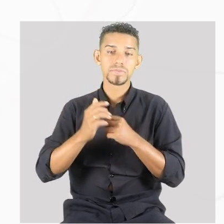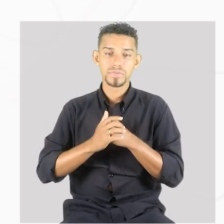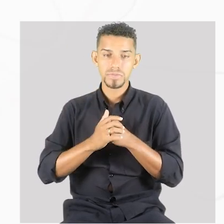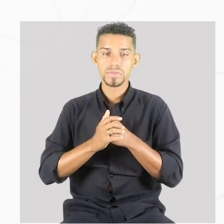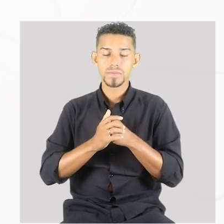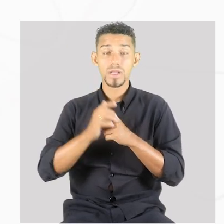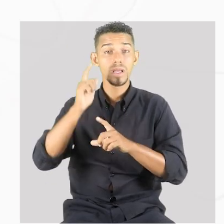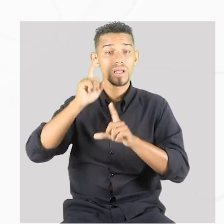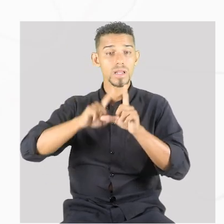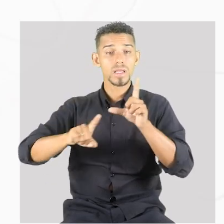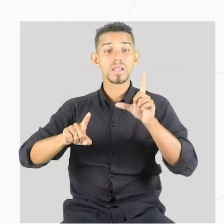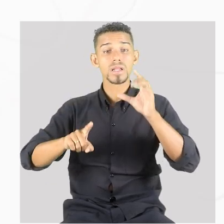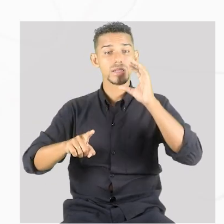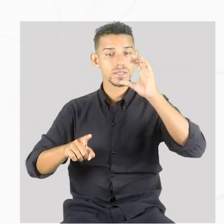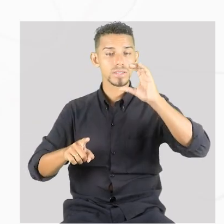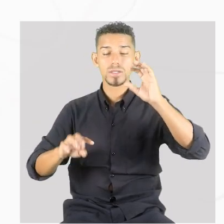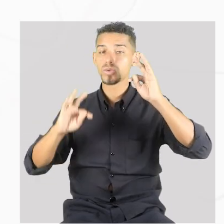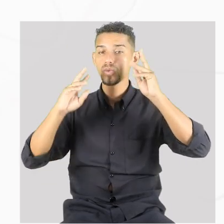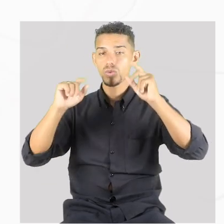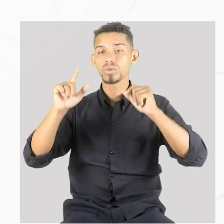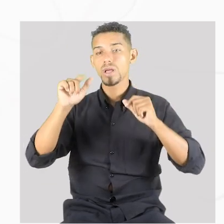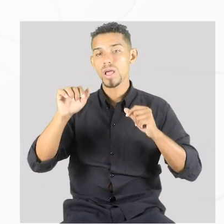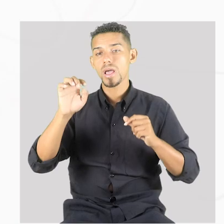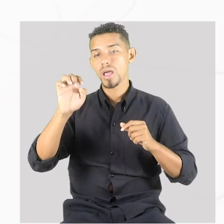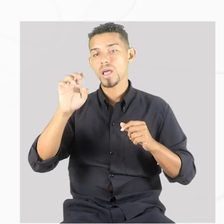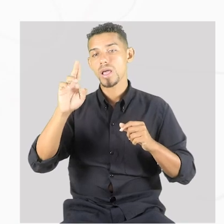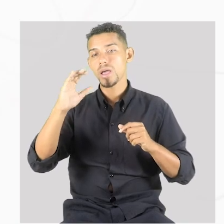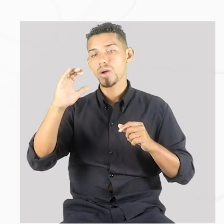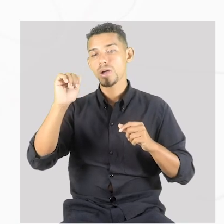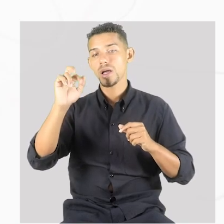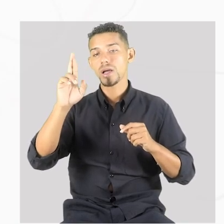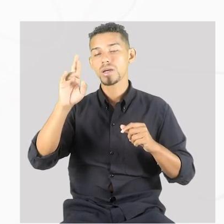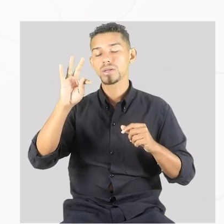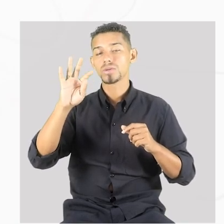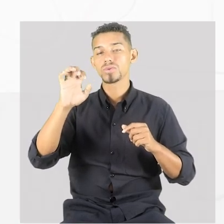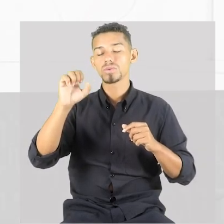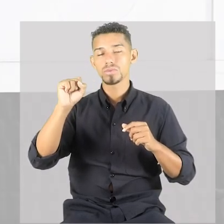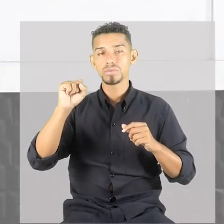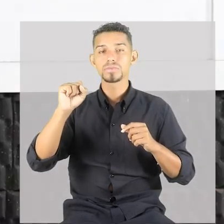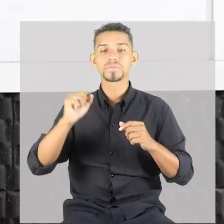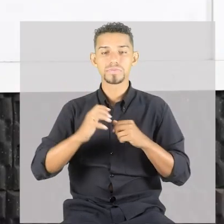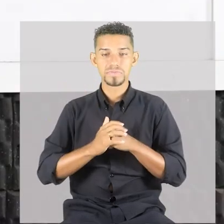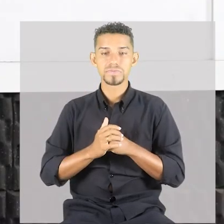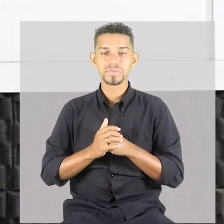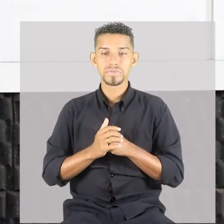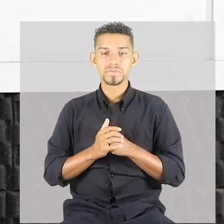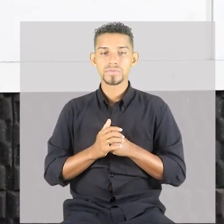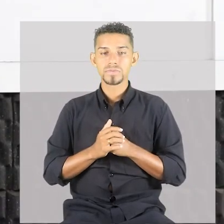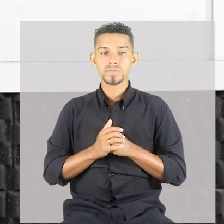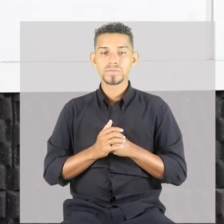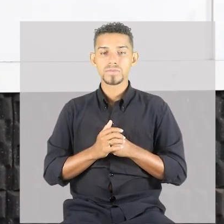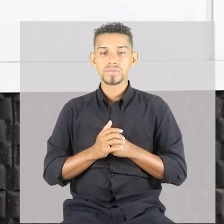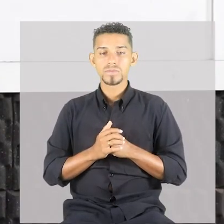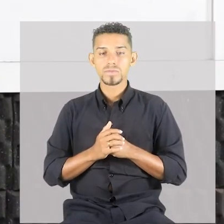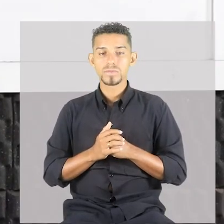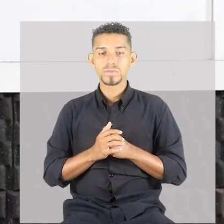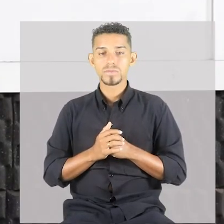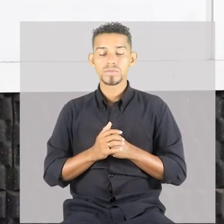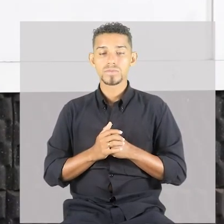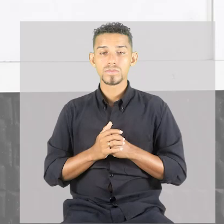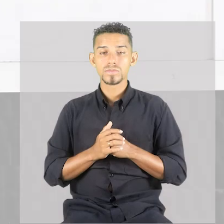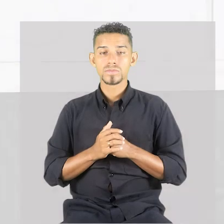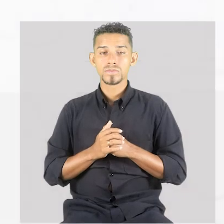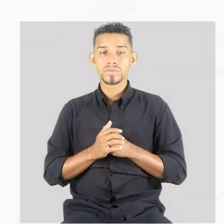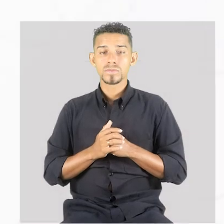marcar a letra C. Todos eles são eucariontes, todos eles têm essa célula aí um pouco mais complexa, tá? Lê comigo aqui essa